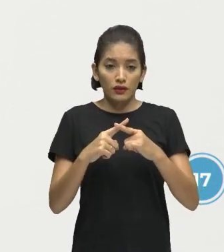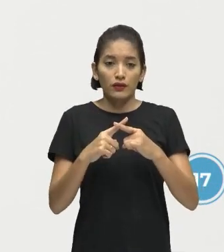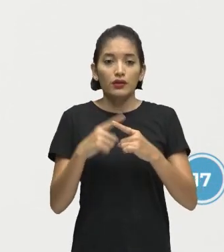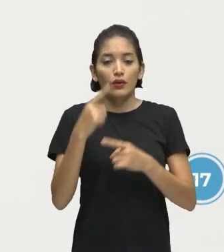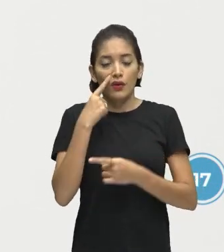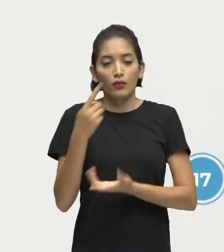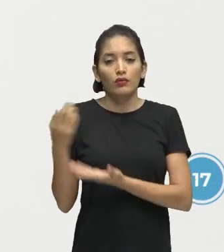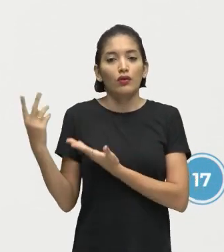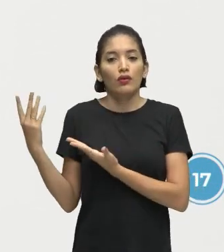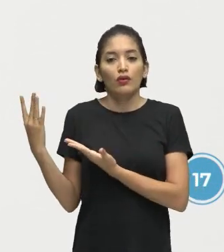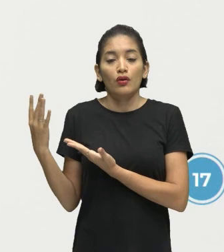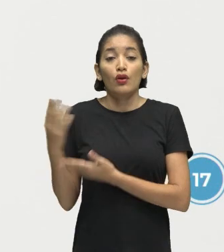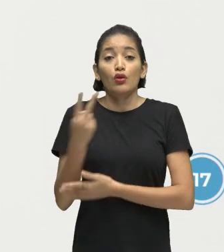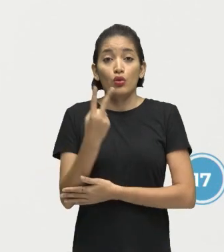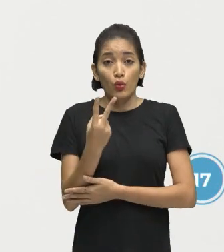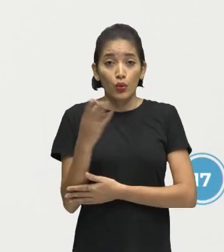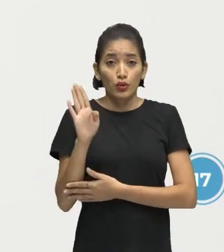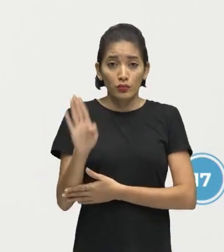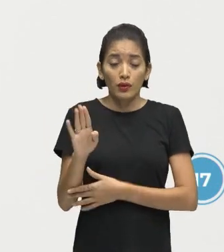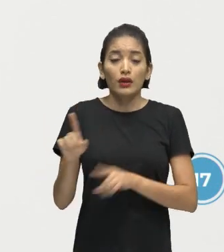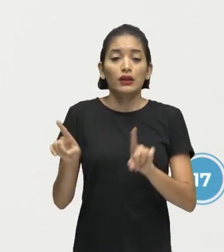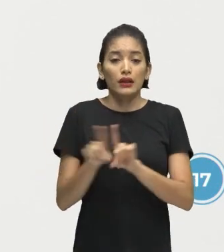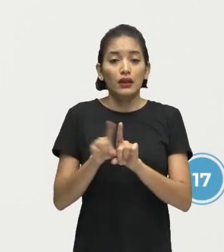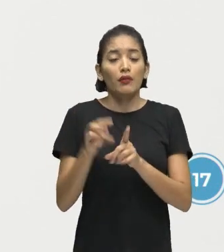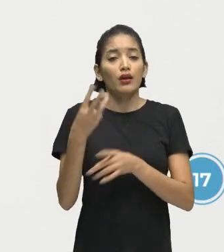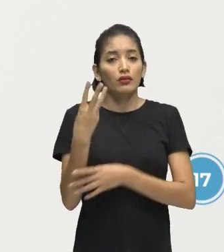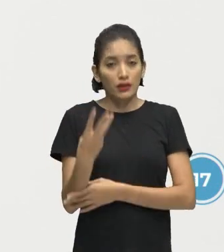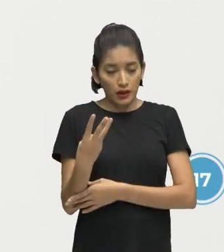2b e o triplo